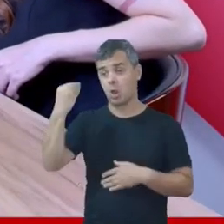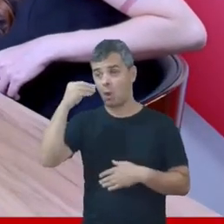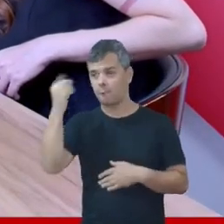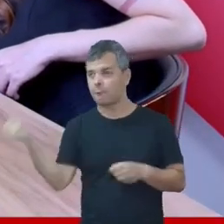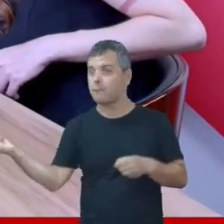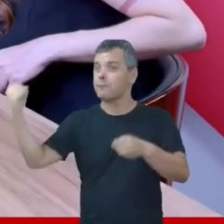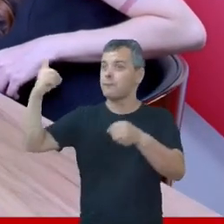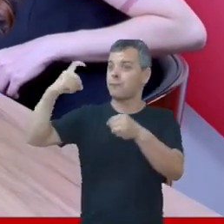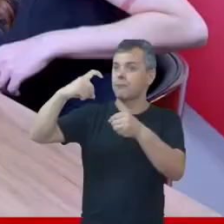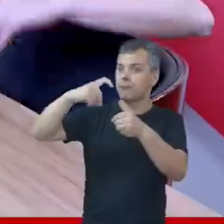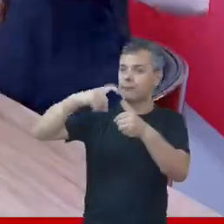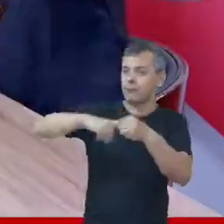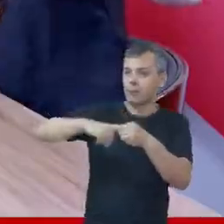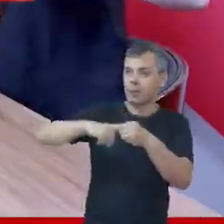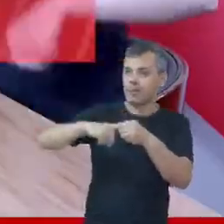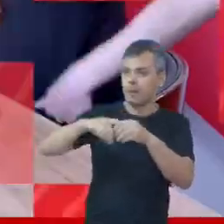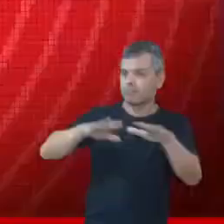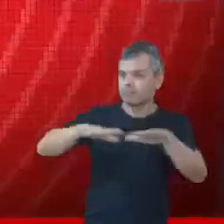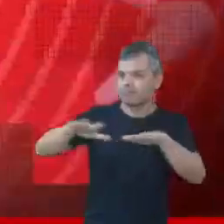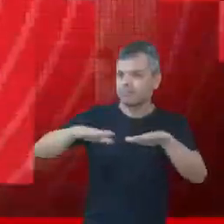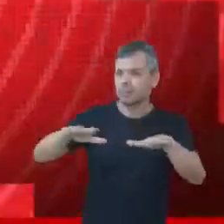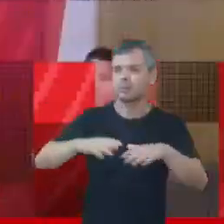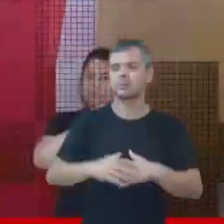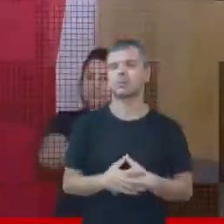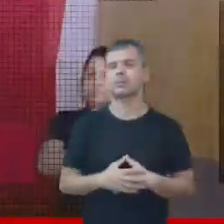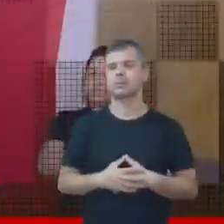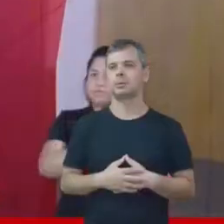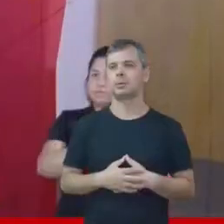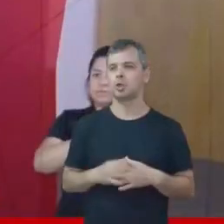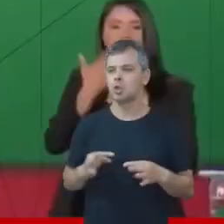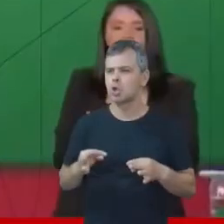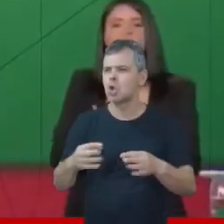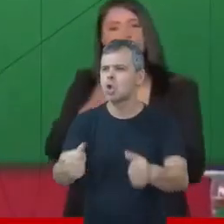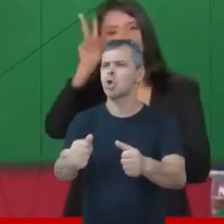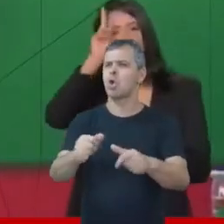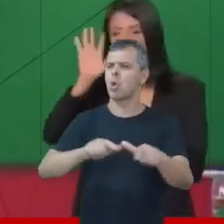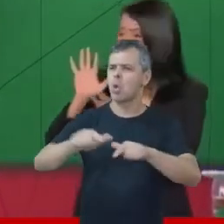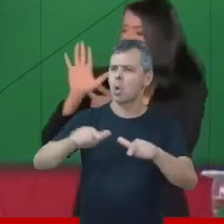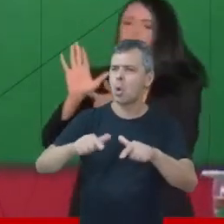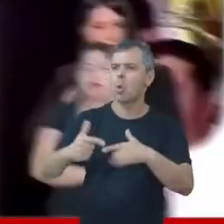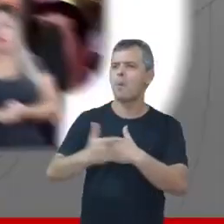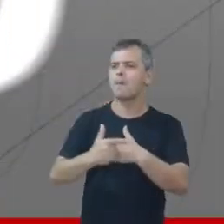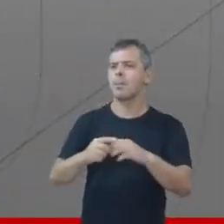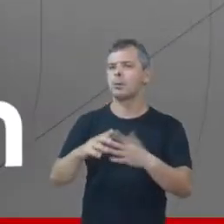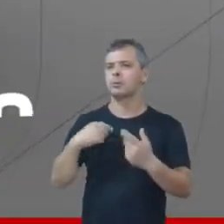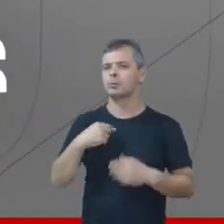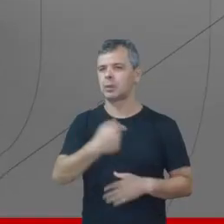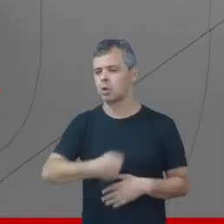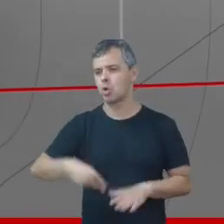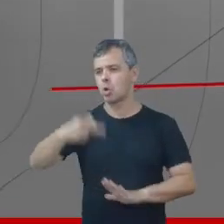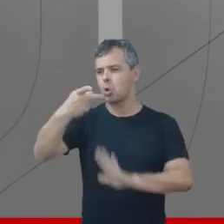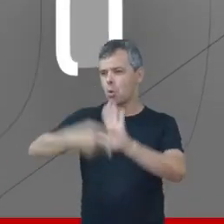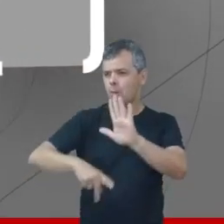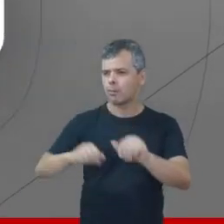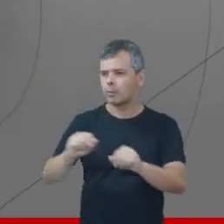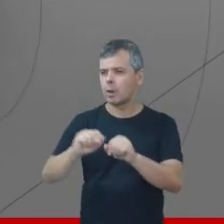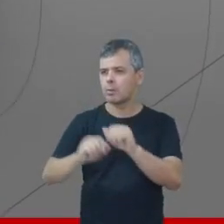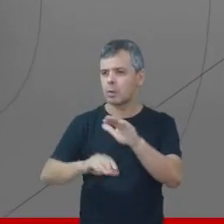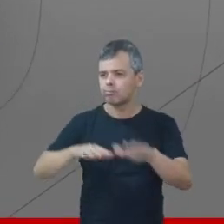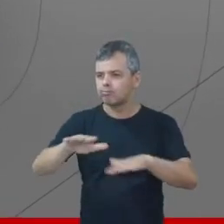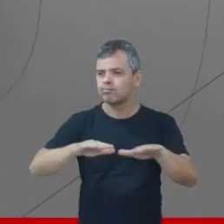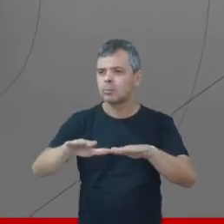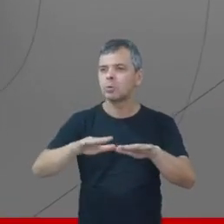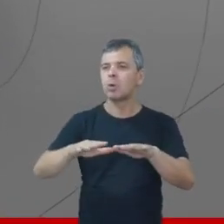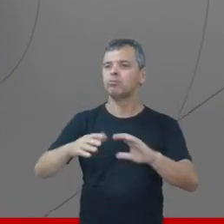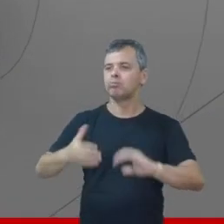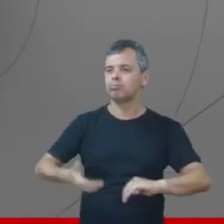e já volta com mais. Pode tremer, não sai daí. Tudo sobre as ações do governo Lula, os projetos que estão movimentando